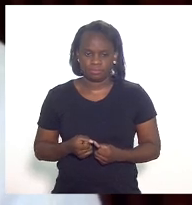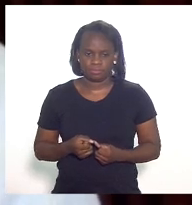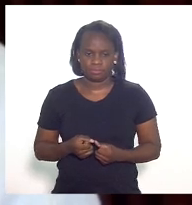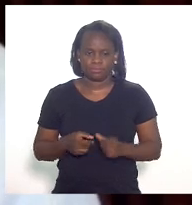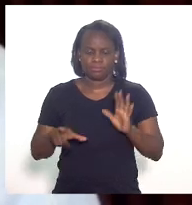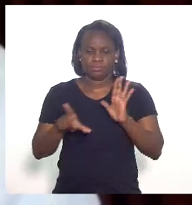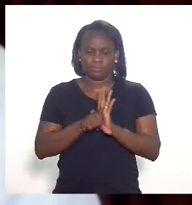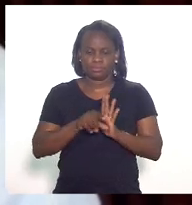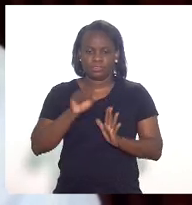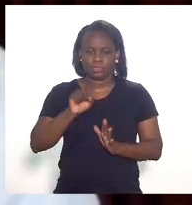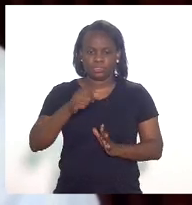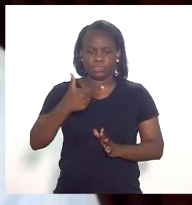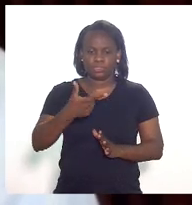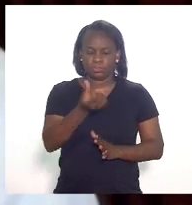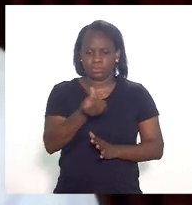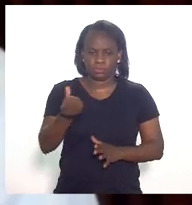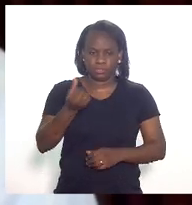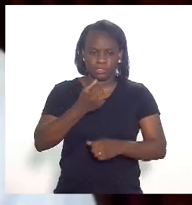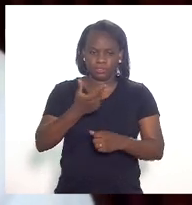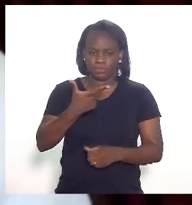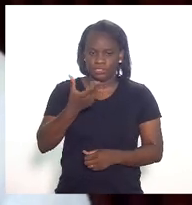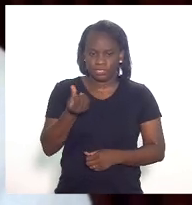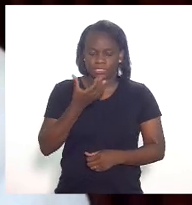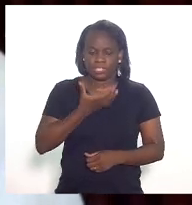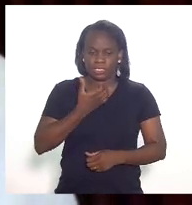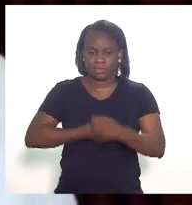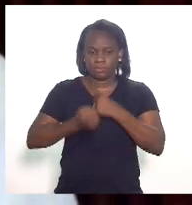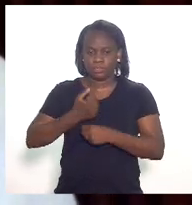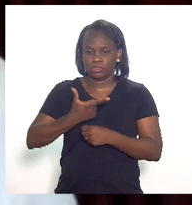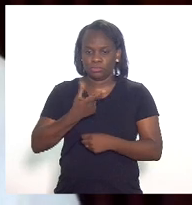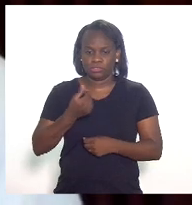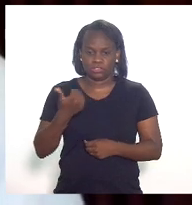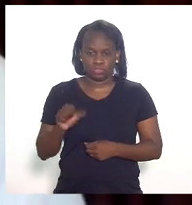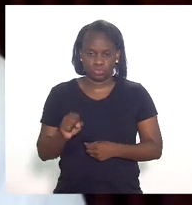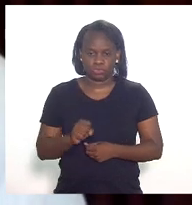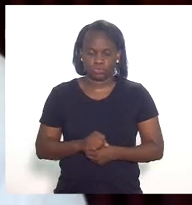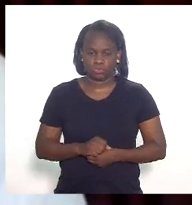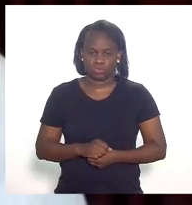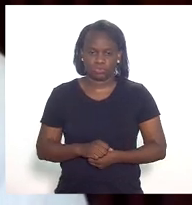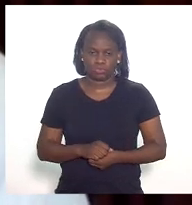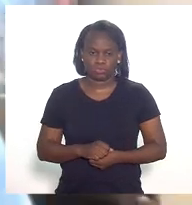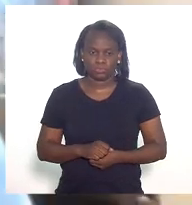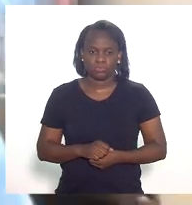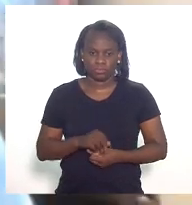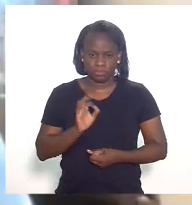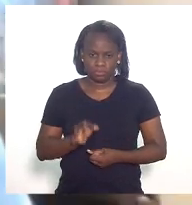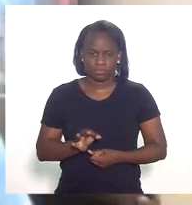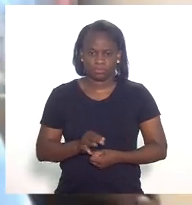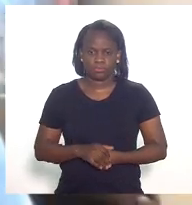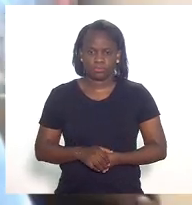pela lei 8266, de 26 de dezembro de 18. Está certo.